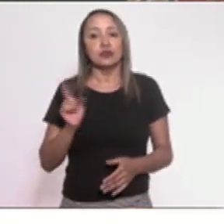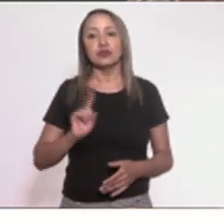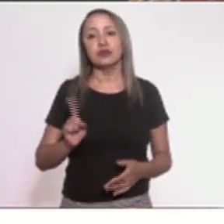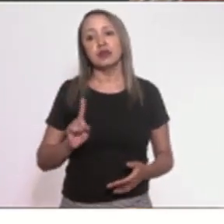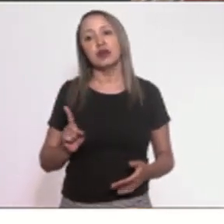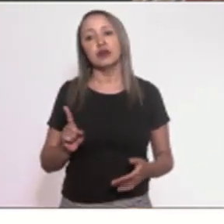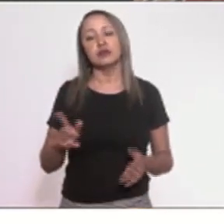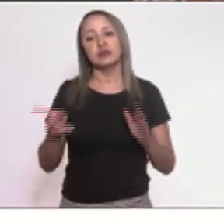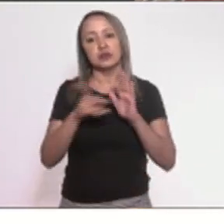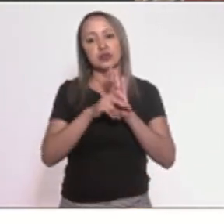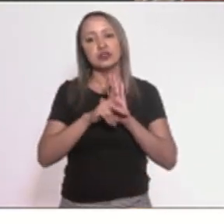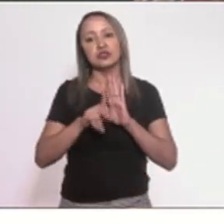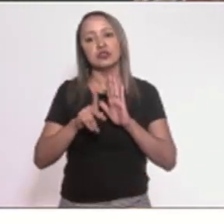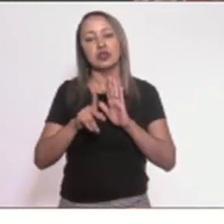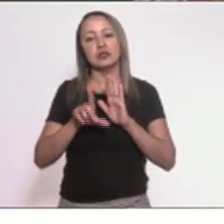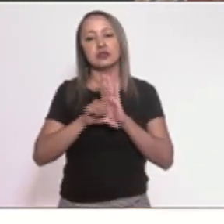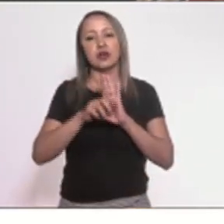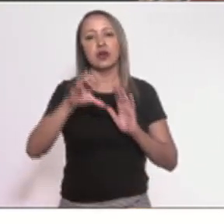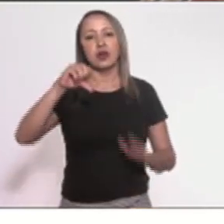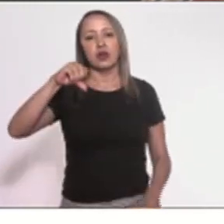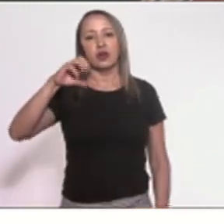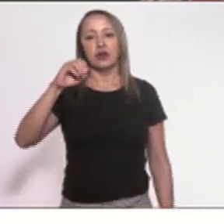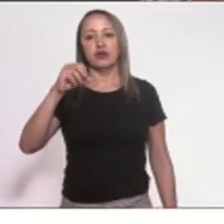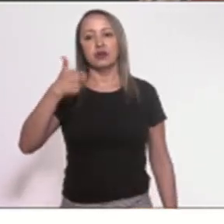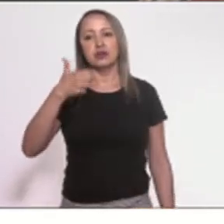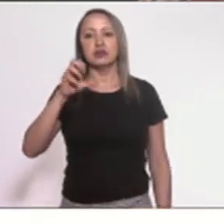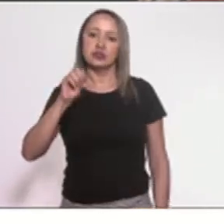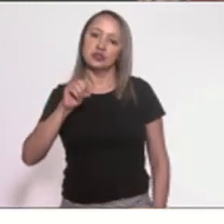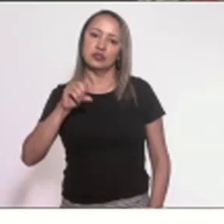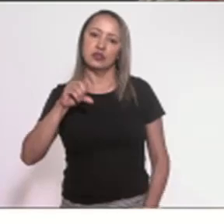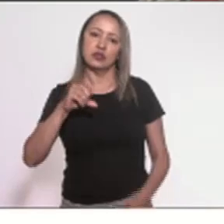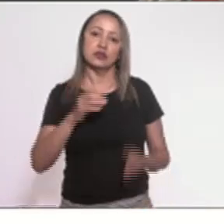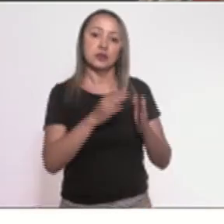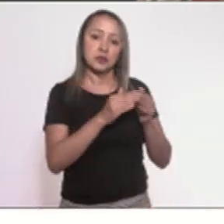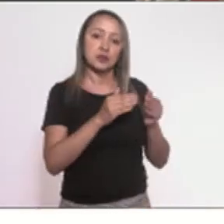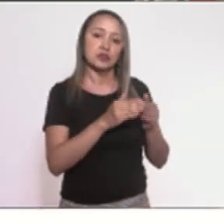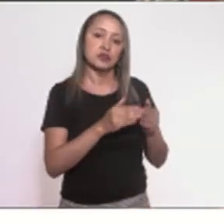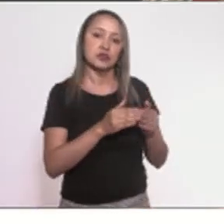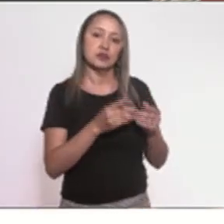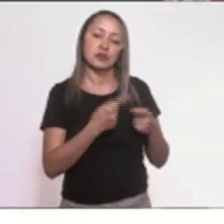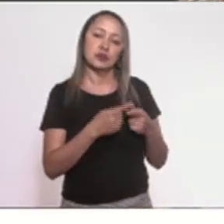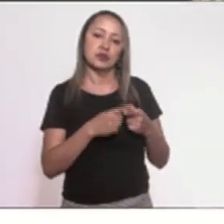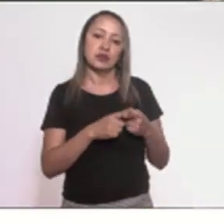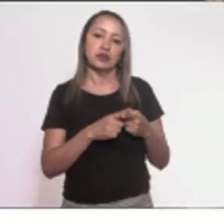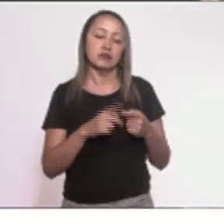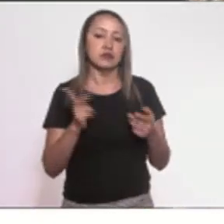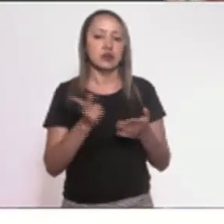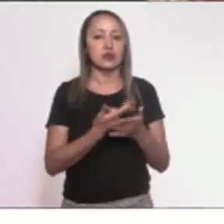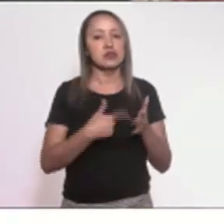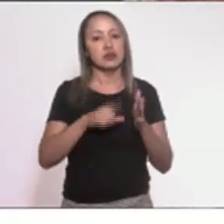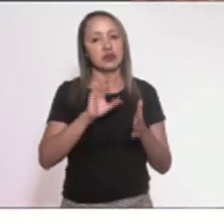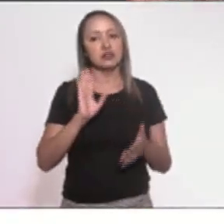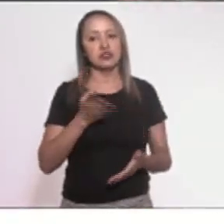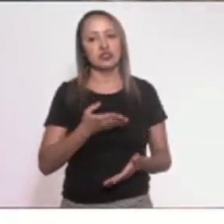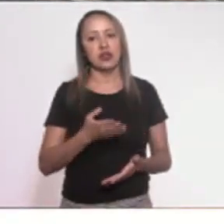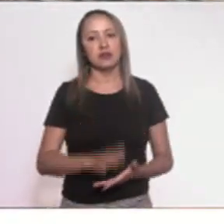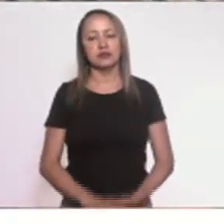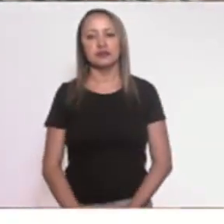projeto de resolução 9019. Queria pedir a Vossa Excelência que ele retornasse, ele já esteve na pauta. Presidente, pela